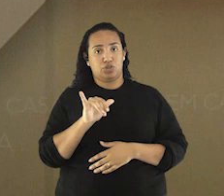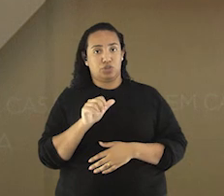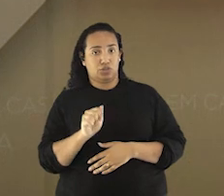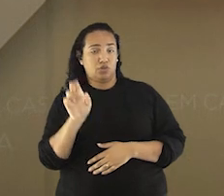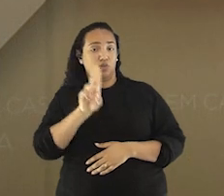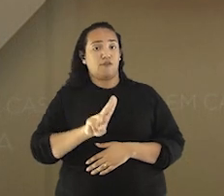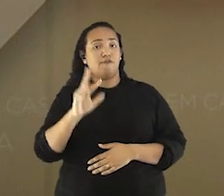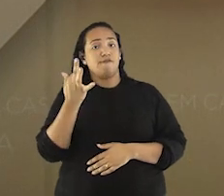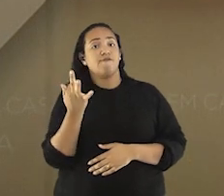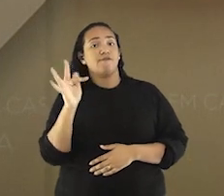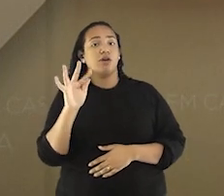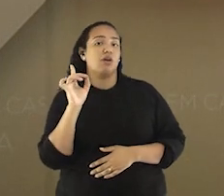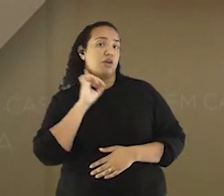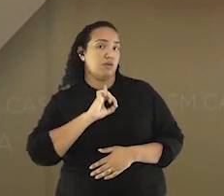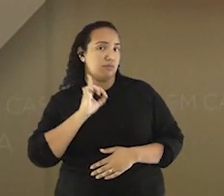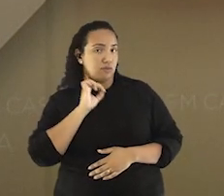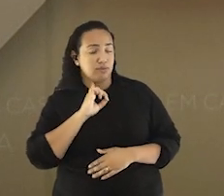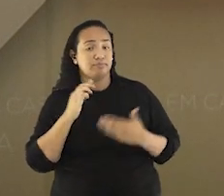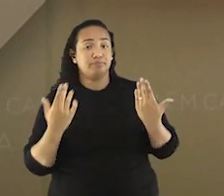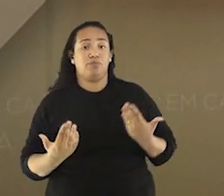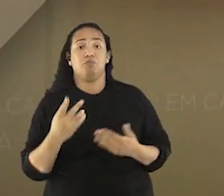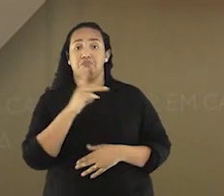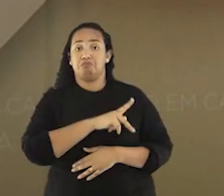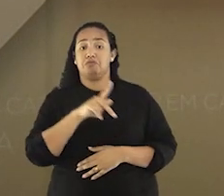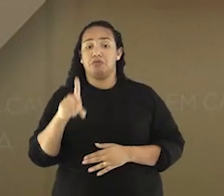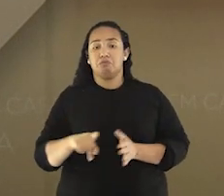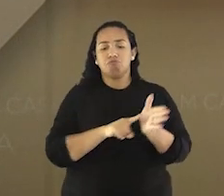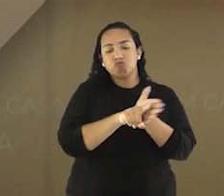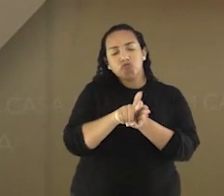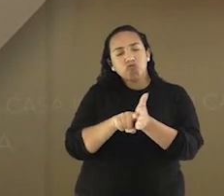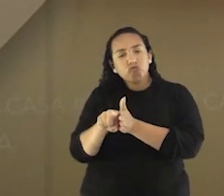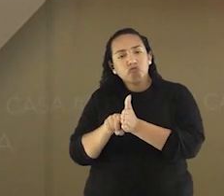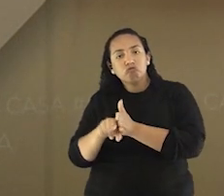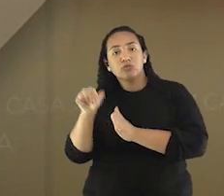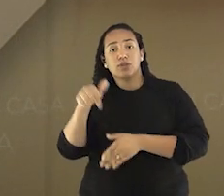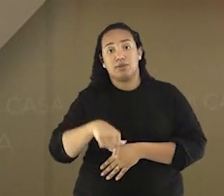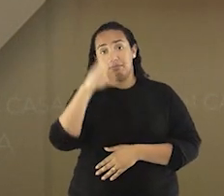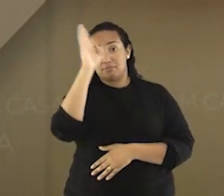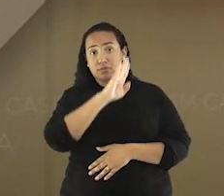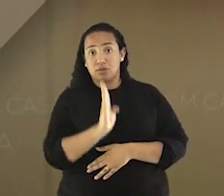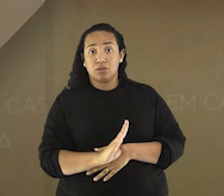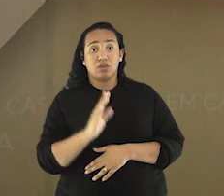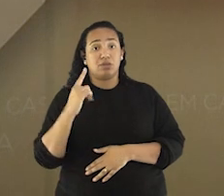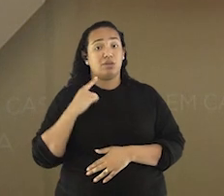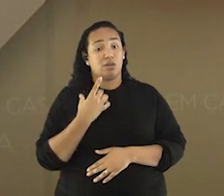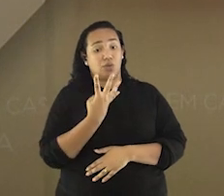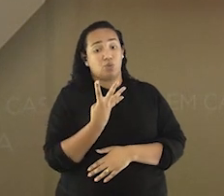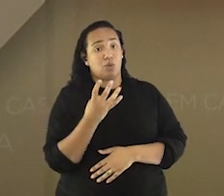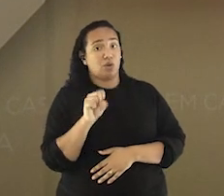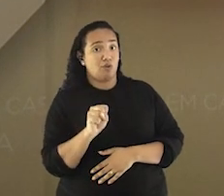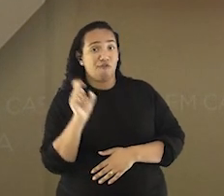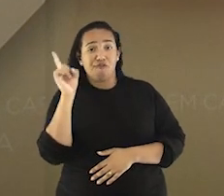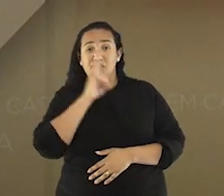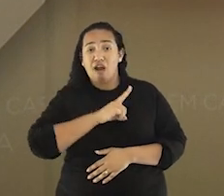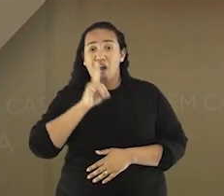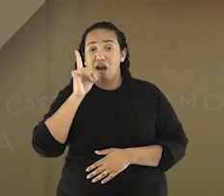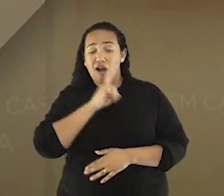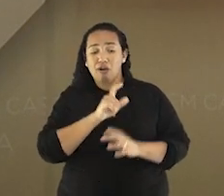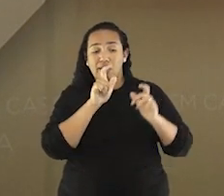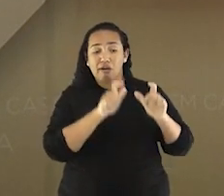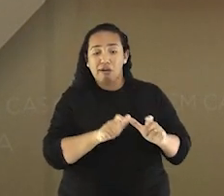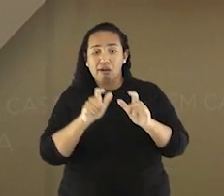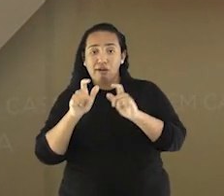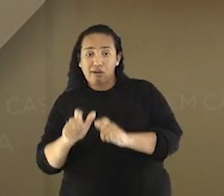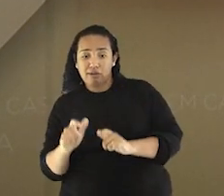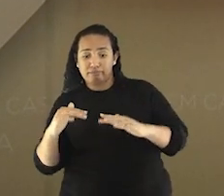Segundo pesquisas realizadas pelo professor, no Brasil existem 48 falhas mestras local onde